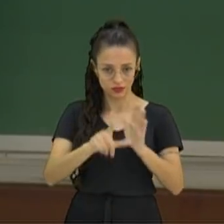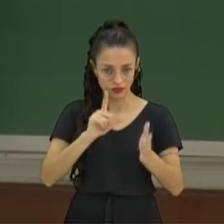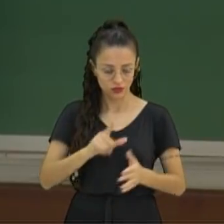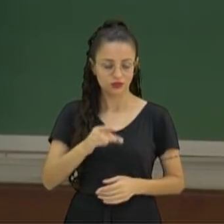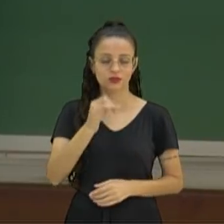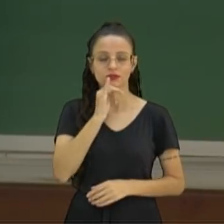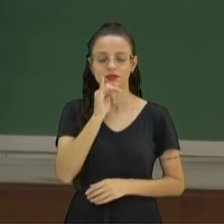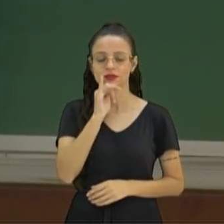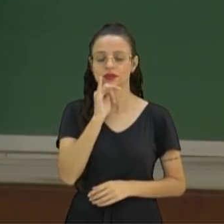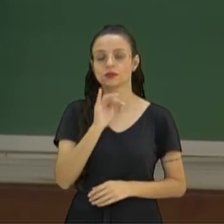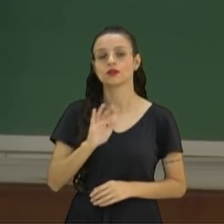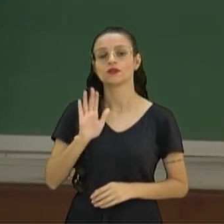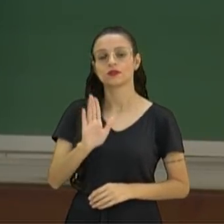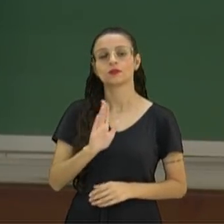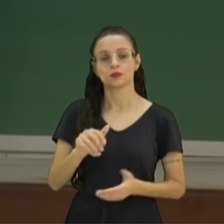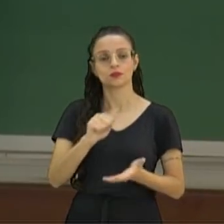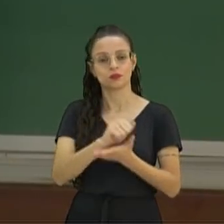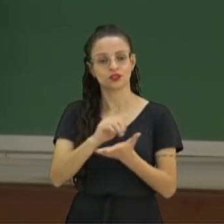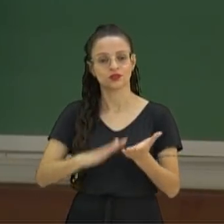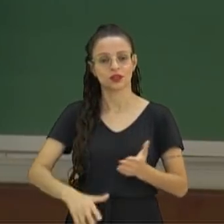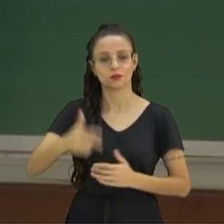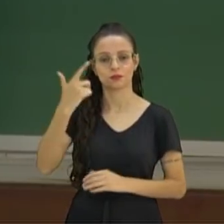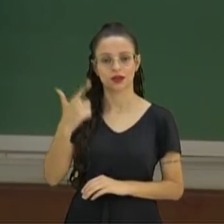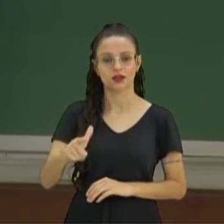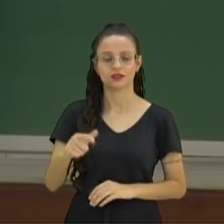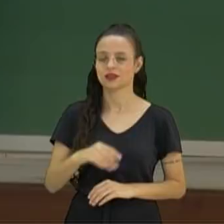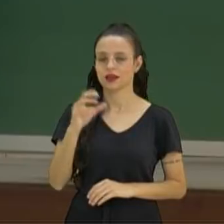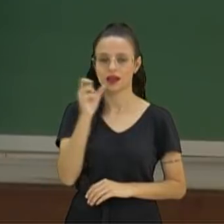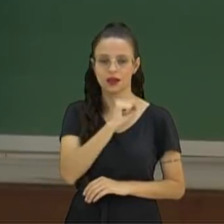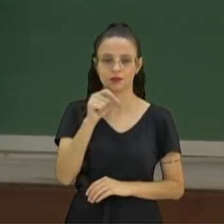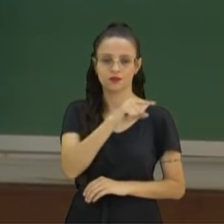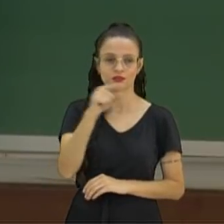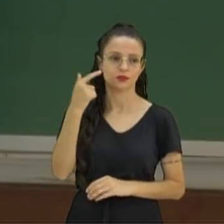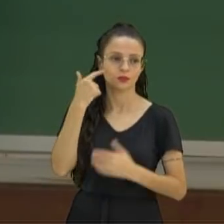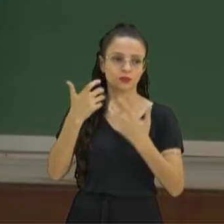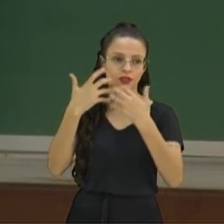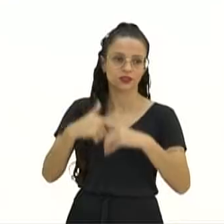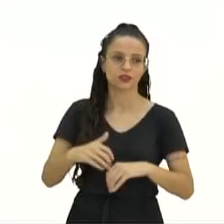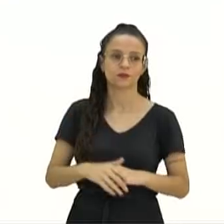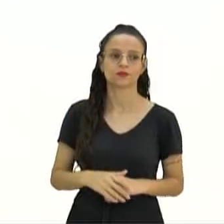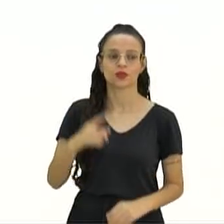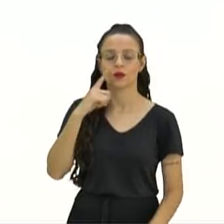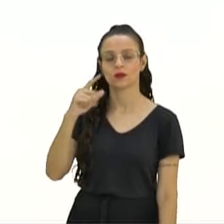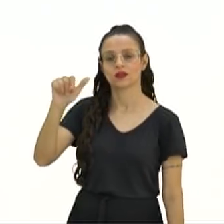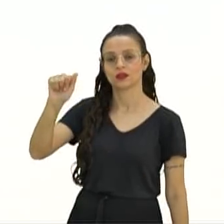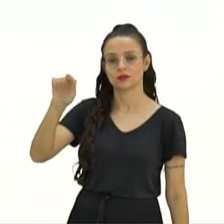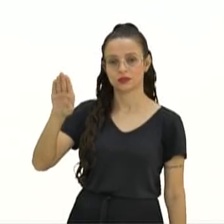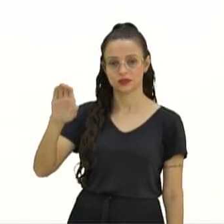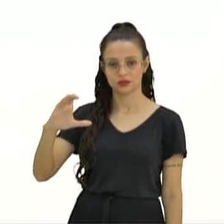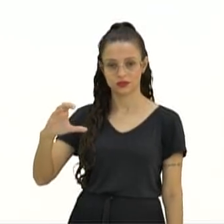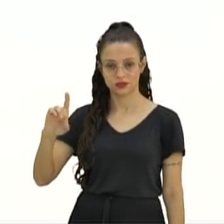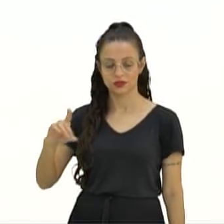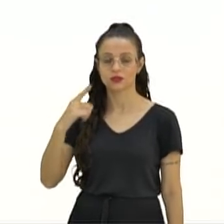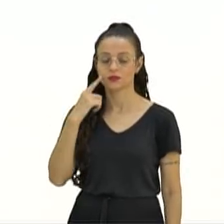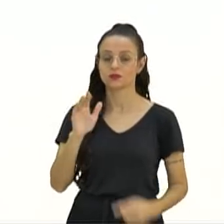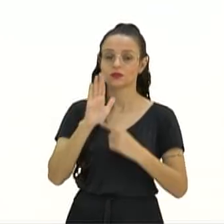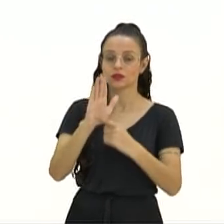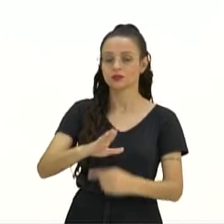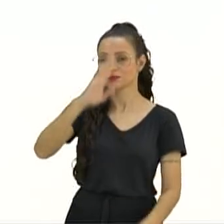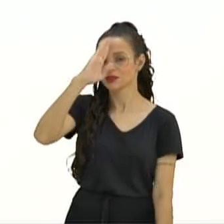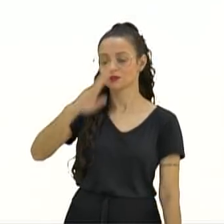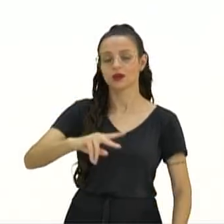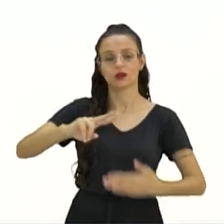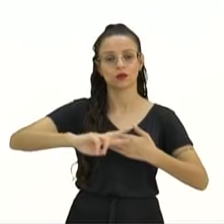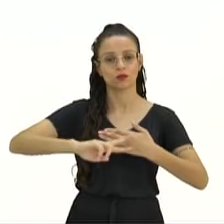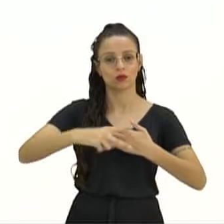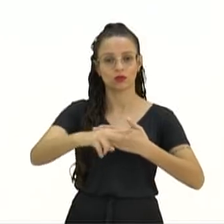os exemplos que eu trouxe para vocês, mais uma atividadezinha ali bem rápida para vocês pensarem. As alternativas a seguir indicam as principais